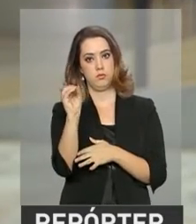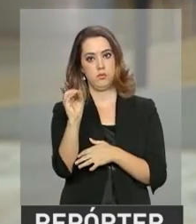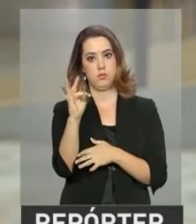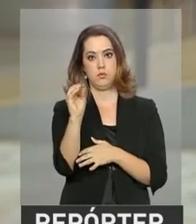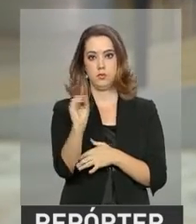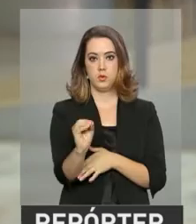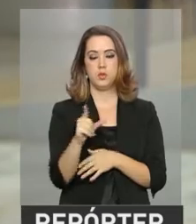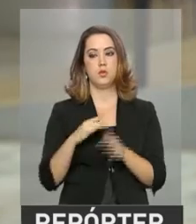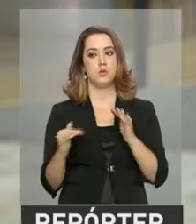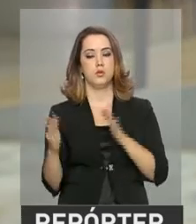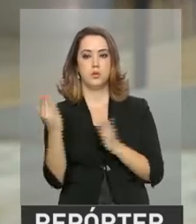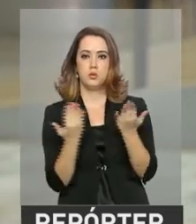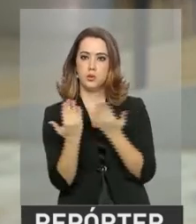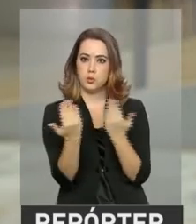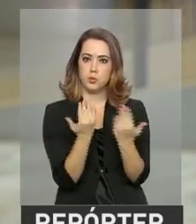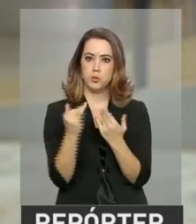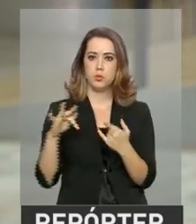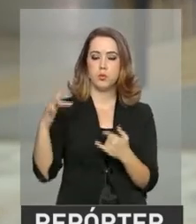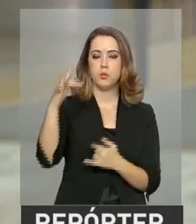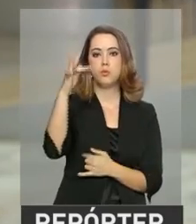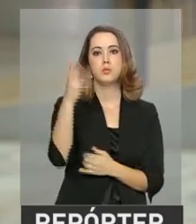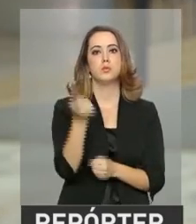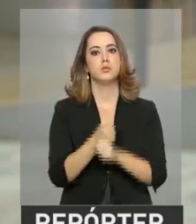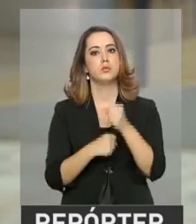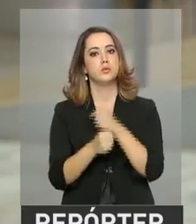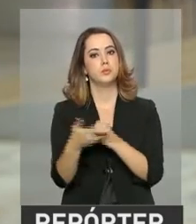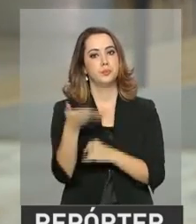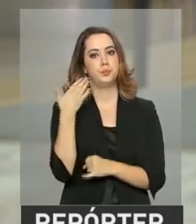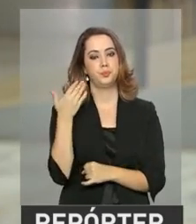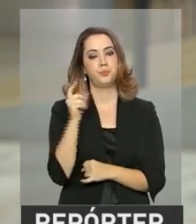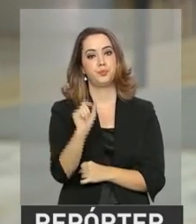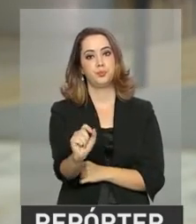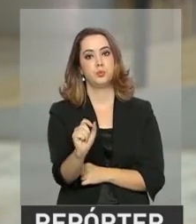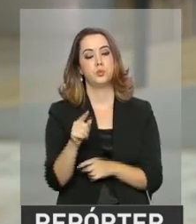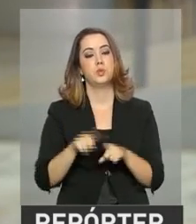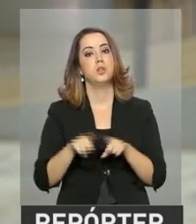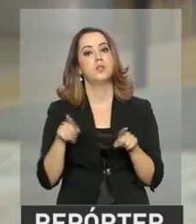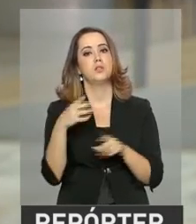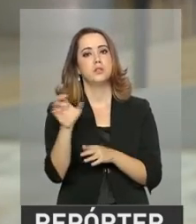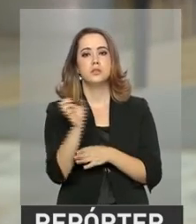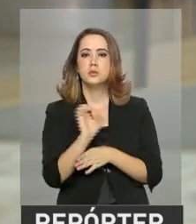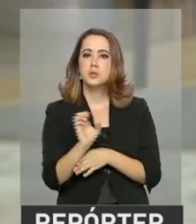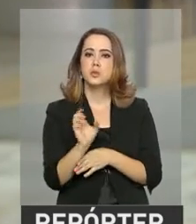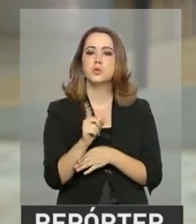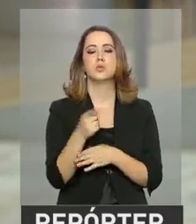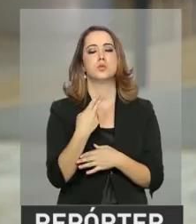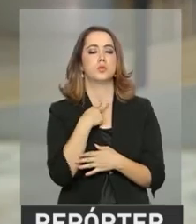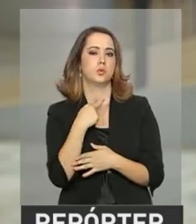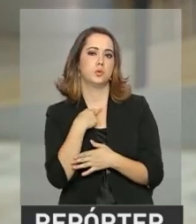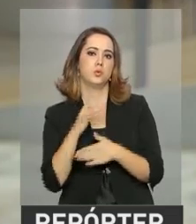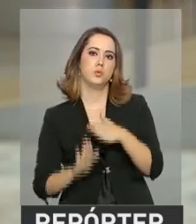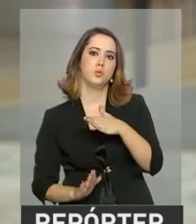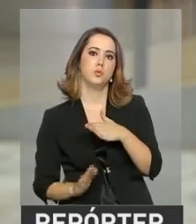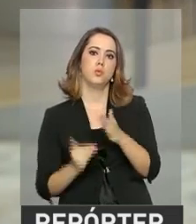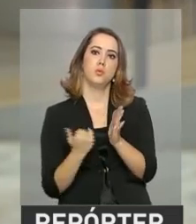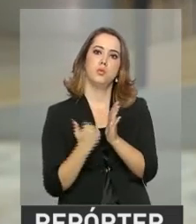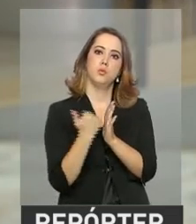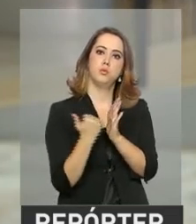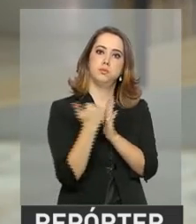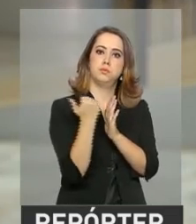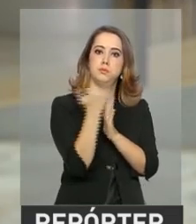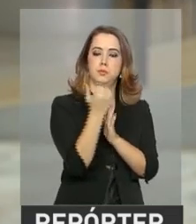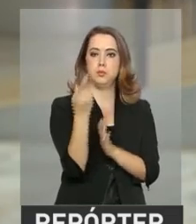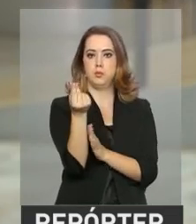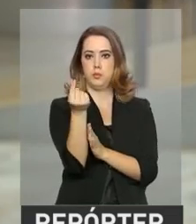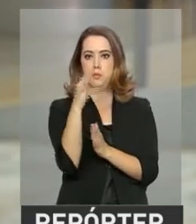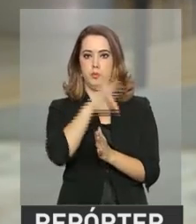de inflação do ano anterior. Outra contrapartida acertada é que os estados não vão poder dar aumento nos próximos 2 anos ao